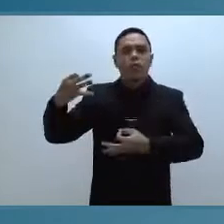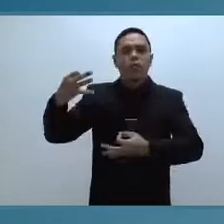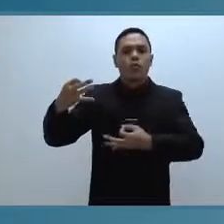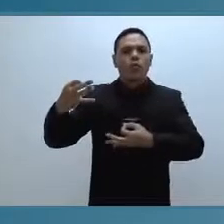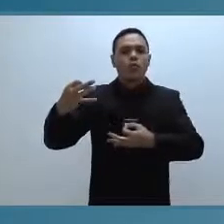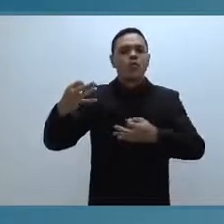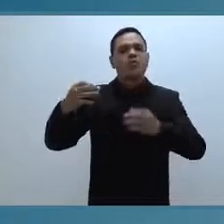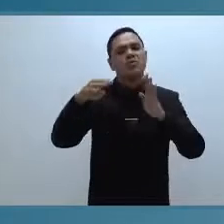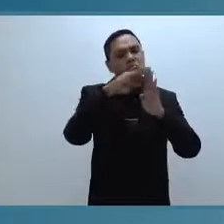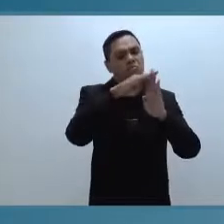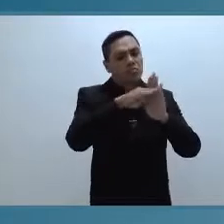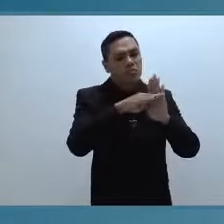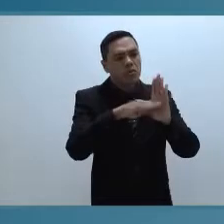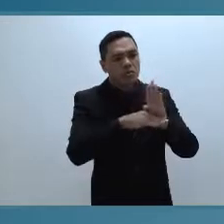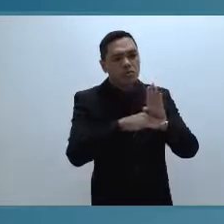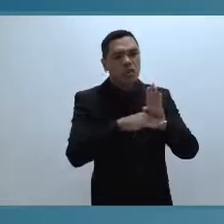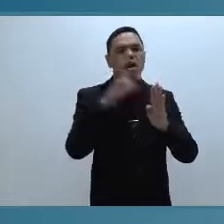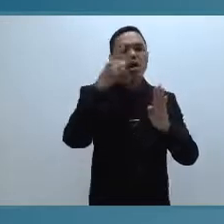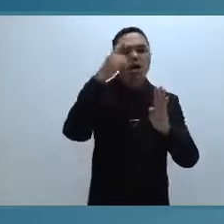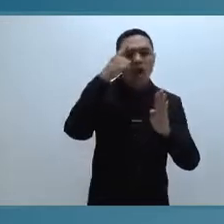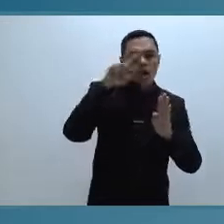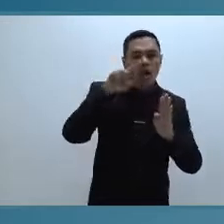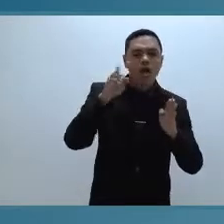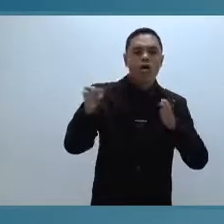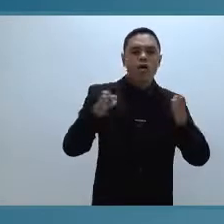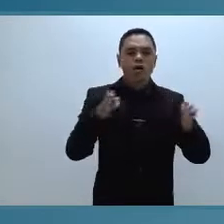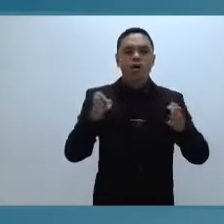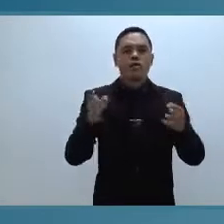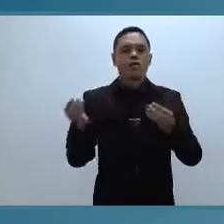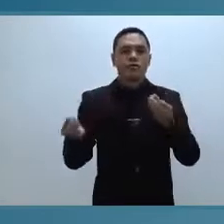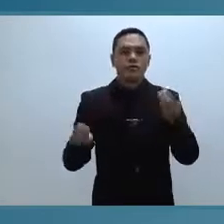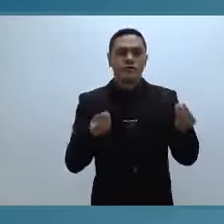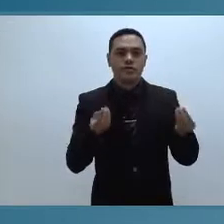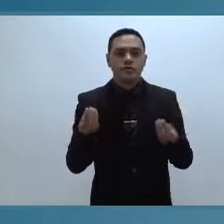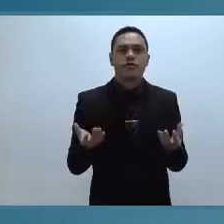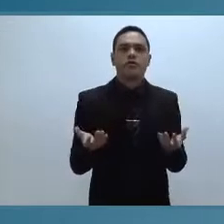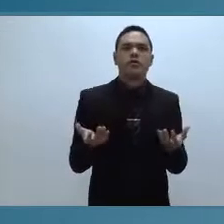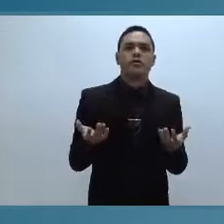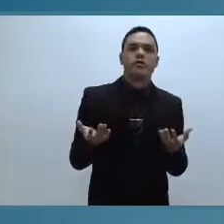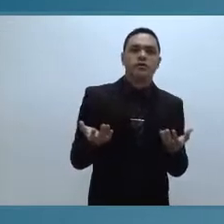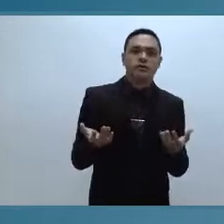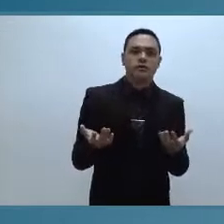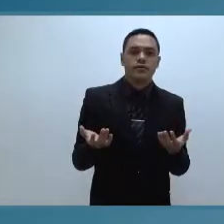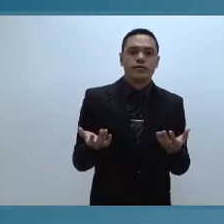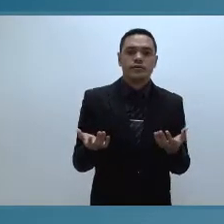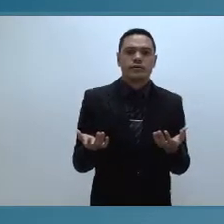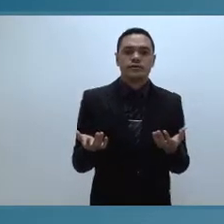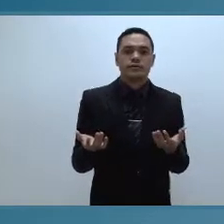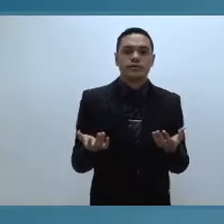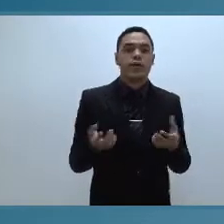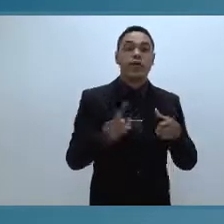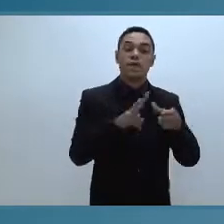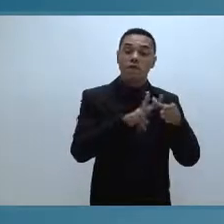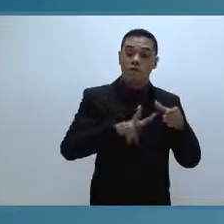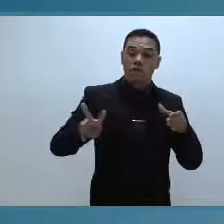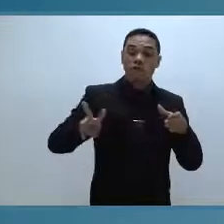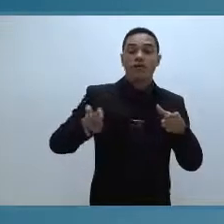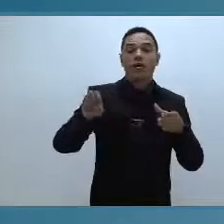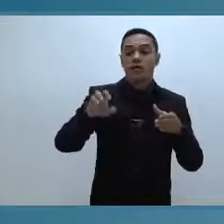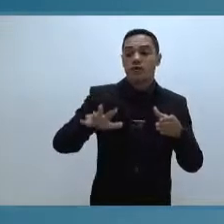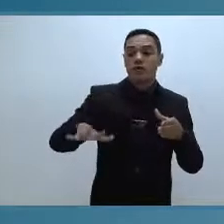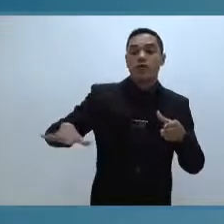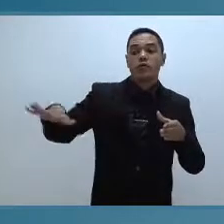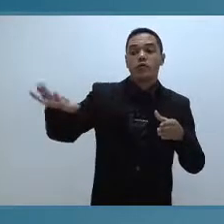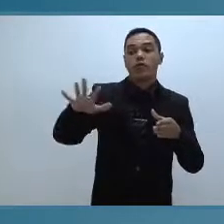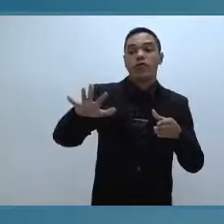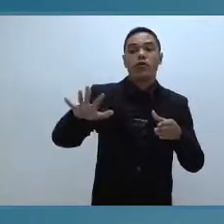vida, o que nos leva a afirmar que as movimentações na titularidade das varas deixam a comunidade sem